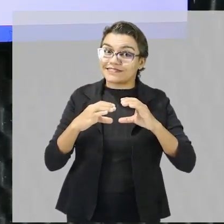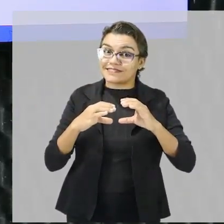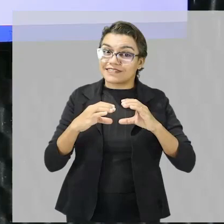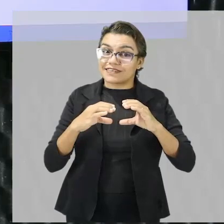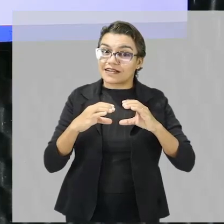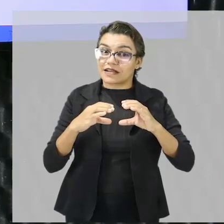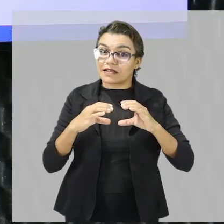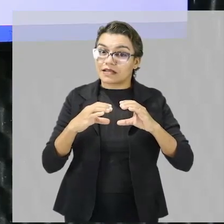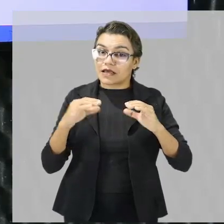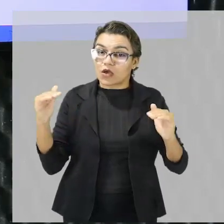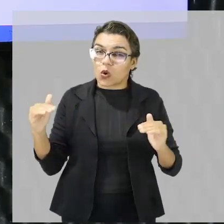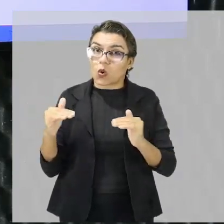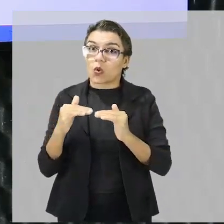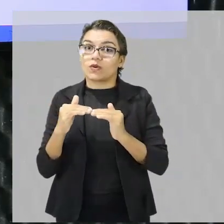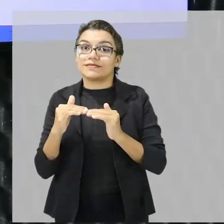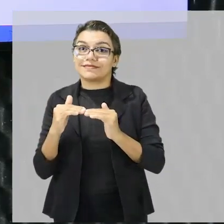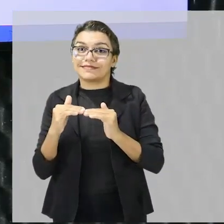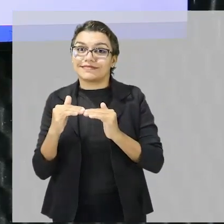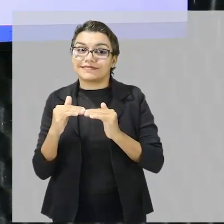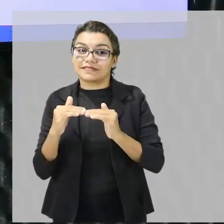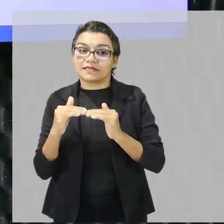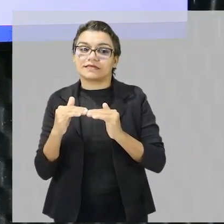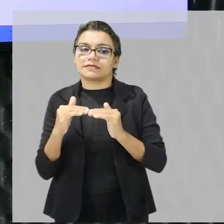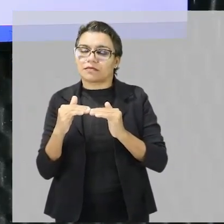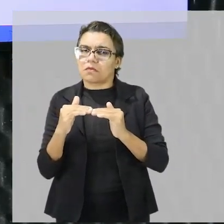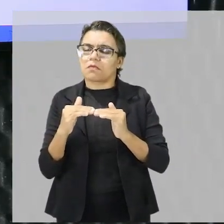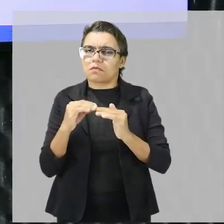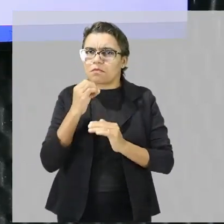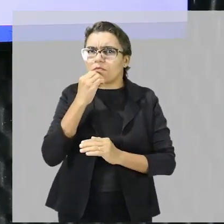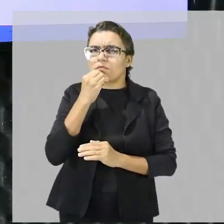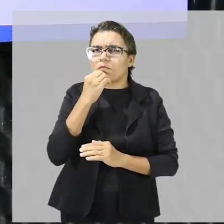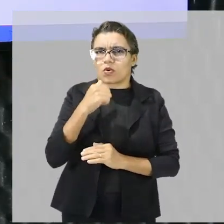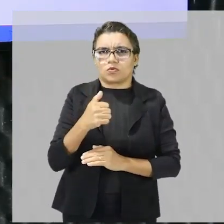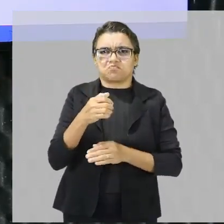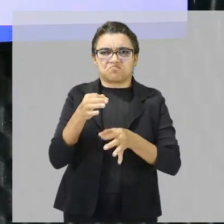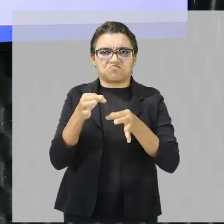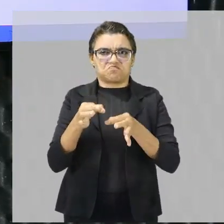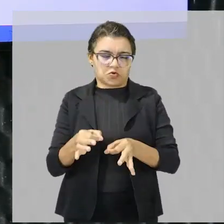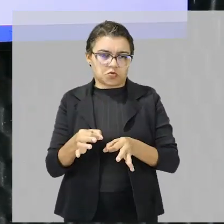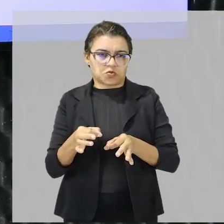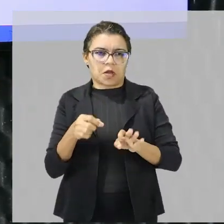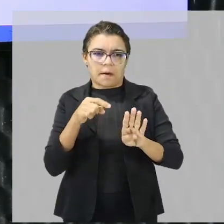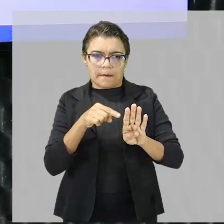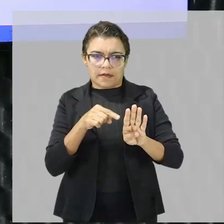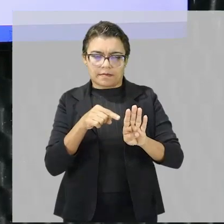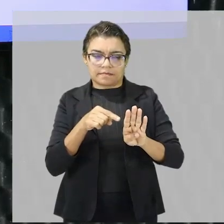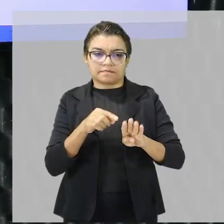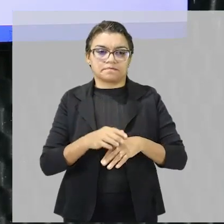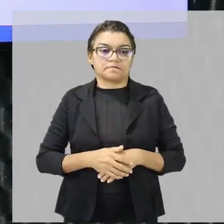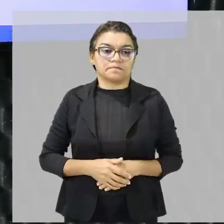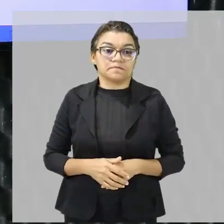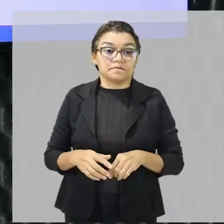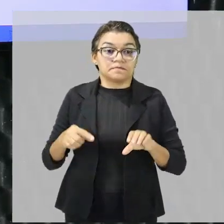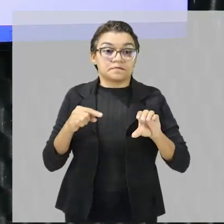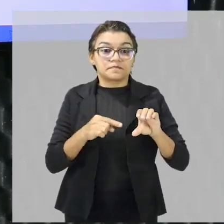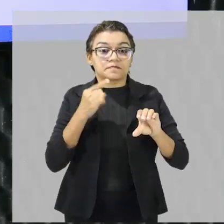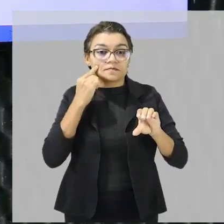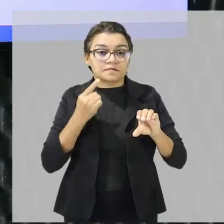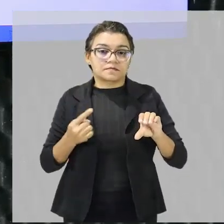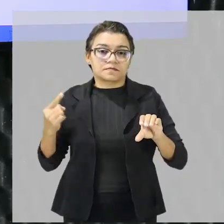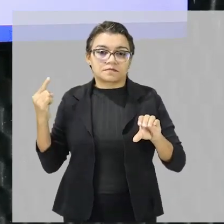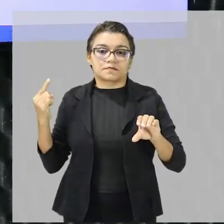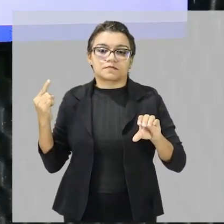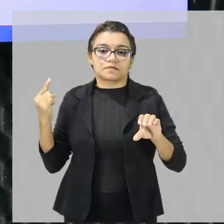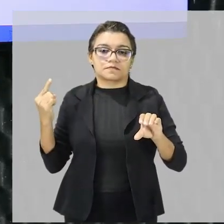requer consenso. Muito bem, perfeita essa alternativa para o Habermas. Conhecimento